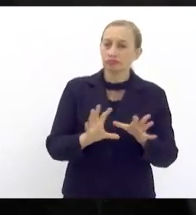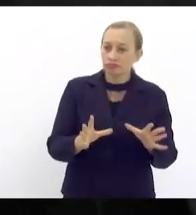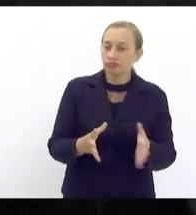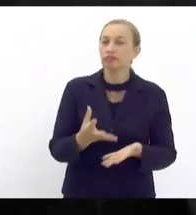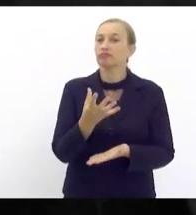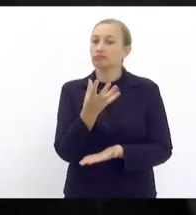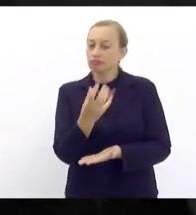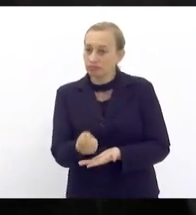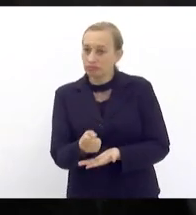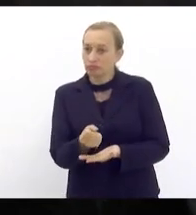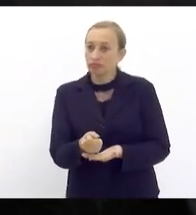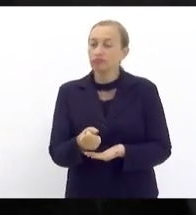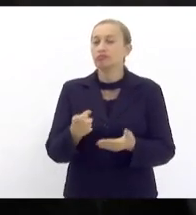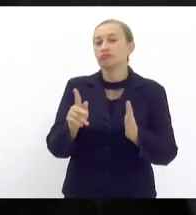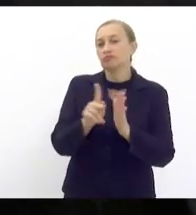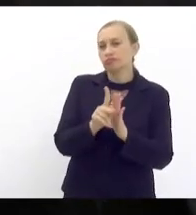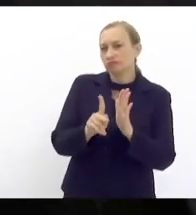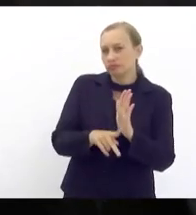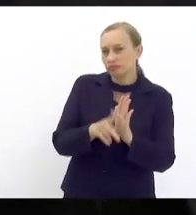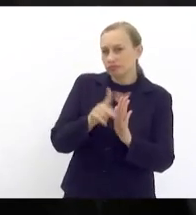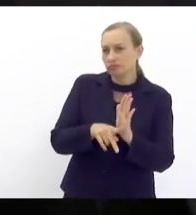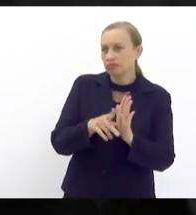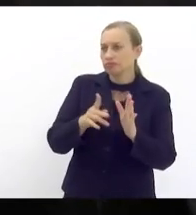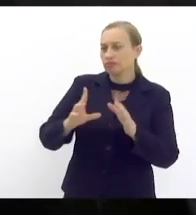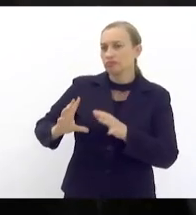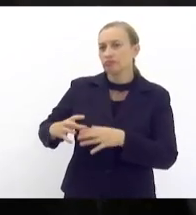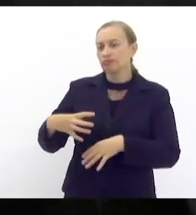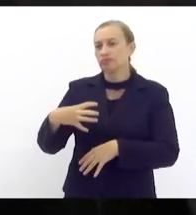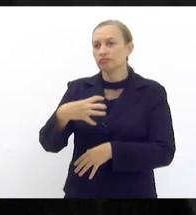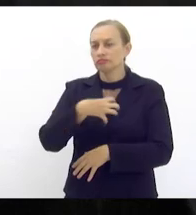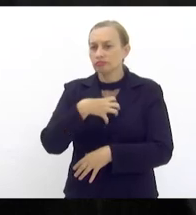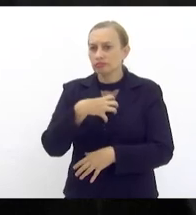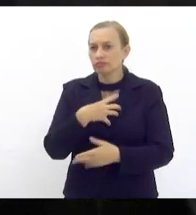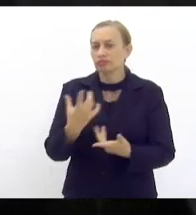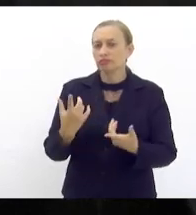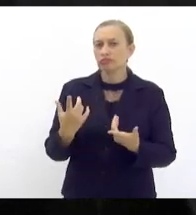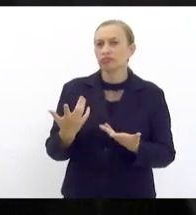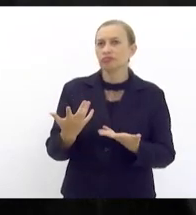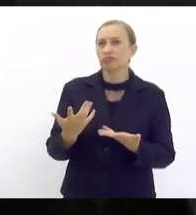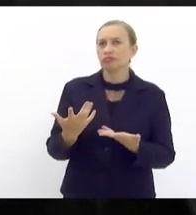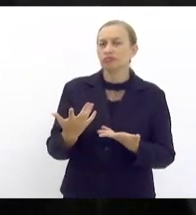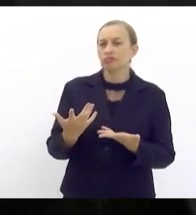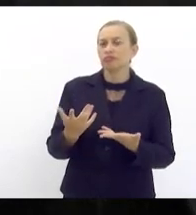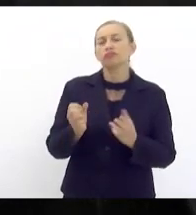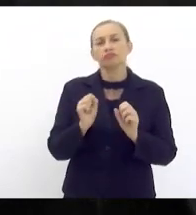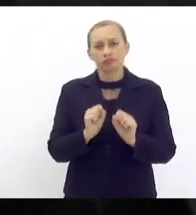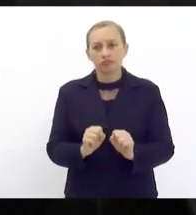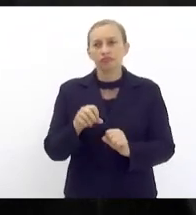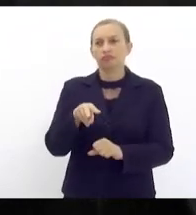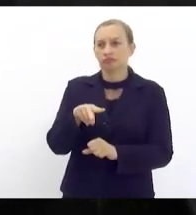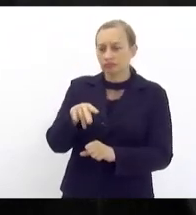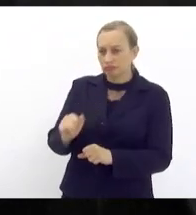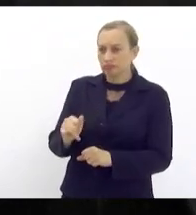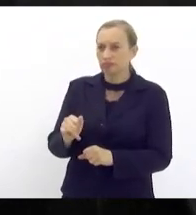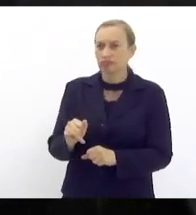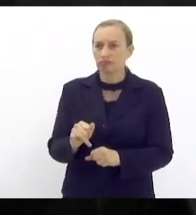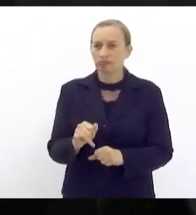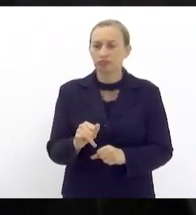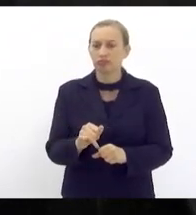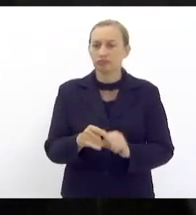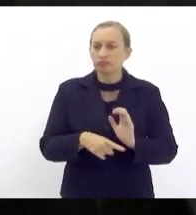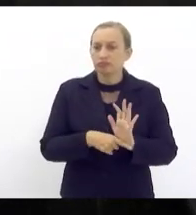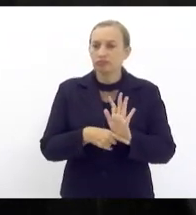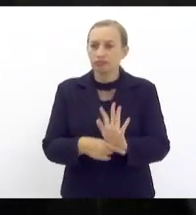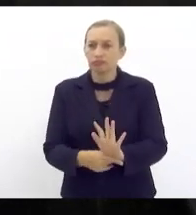acatado esse projeto vem nesse sentido nessa direção que pode e vai haver ali a